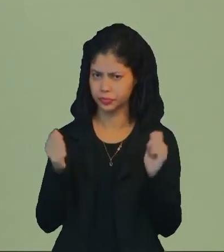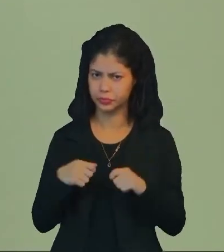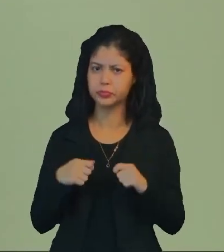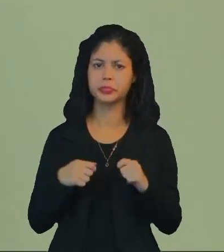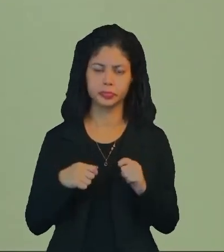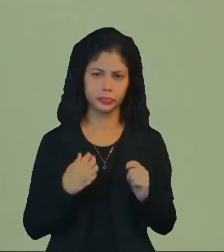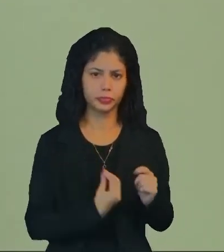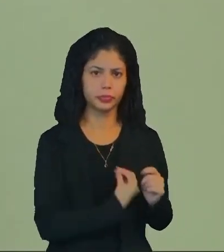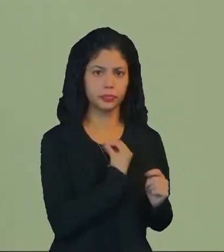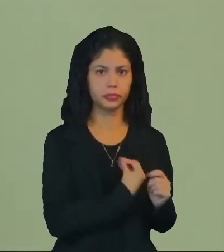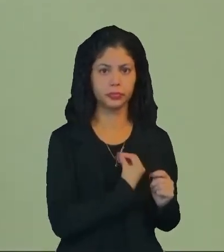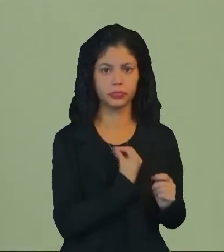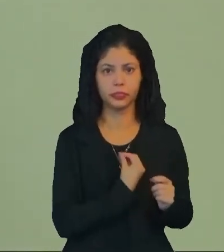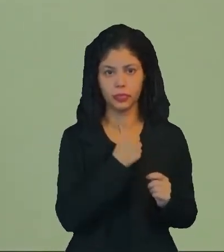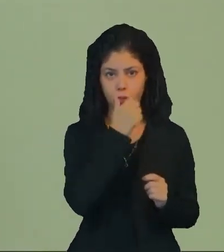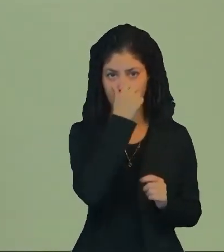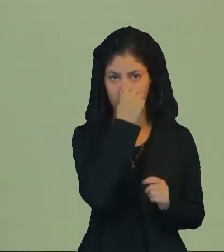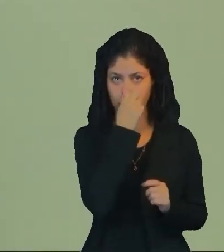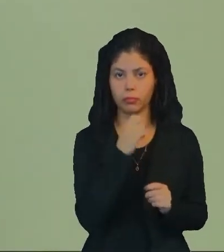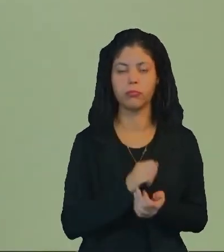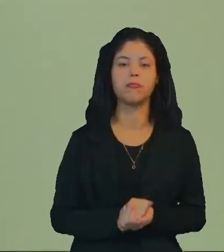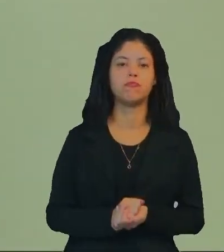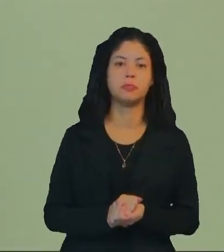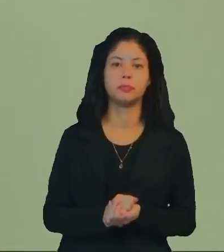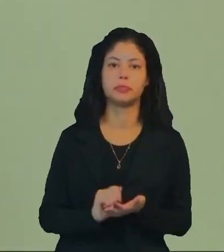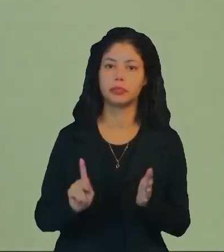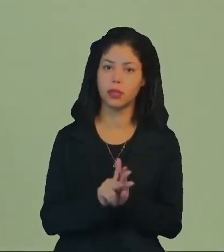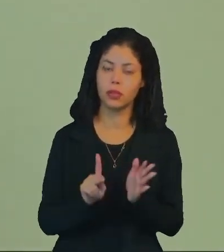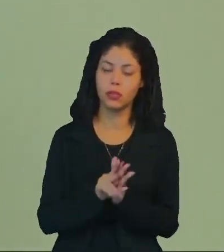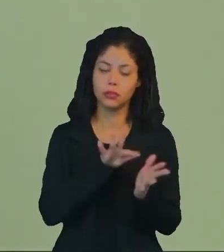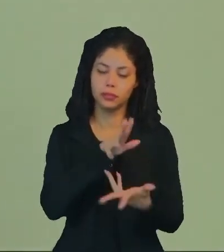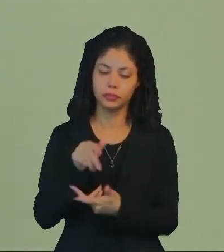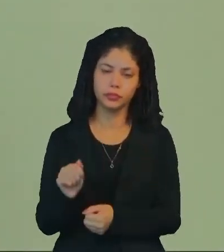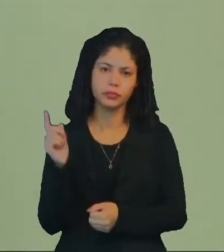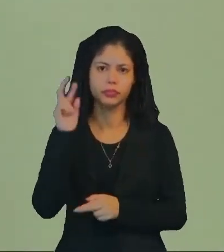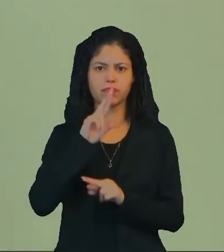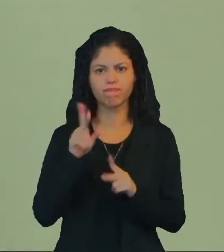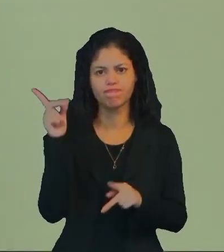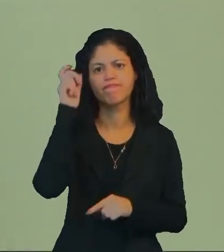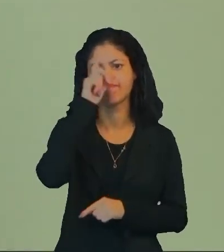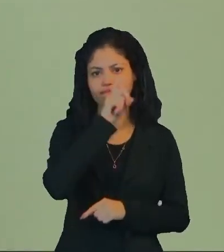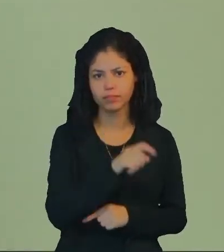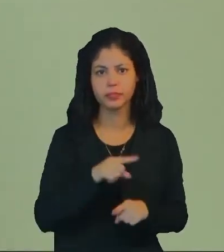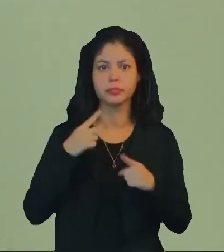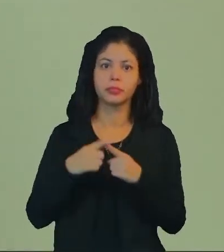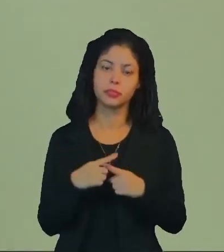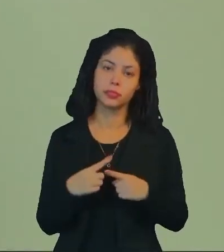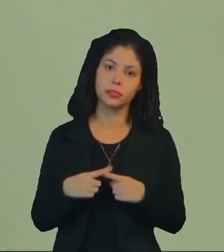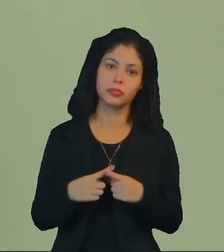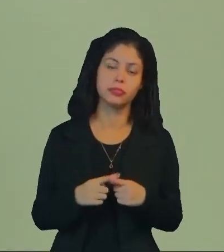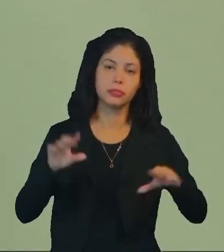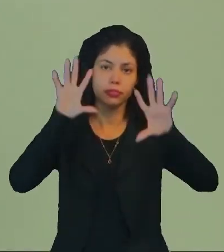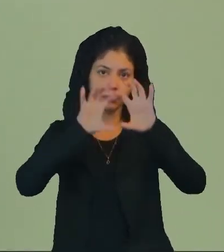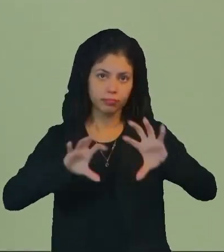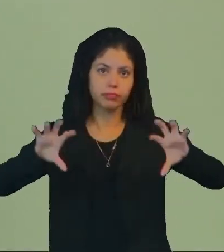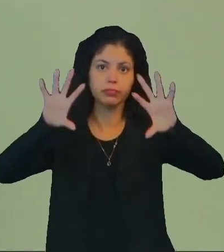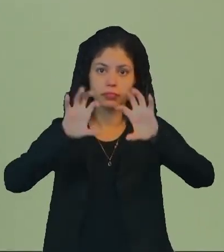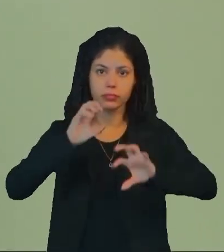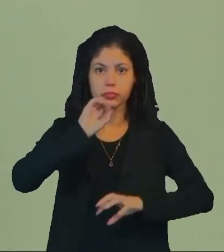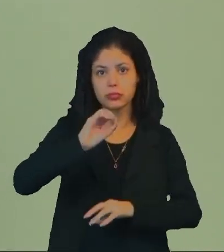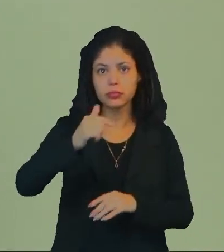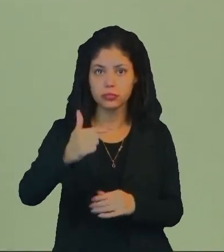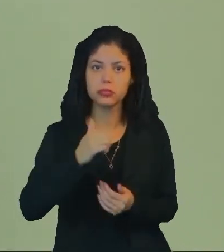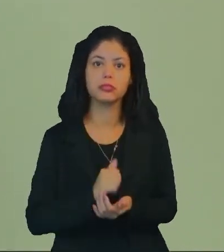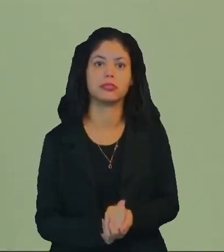possivelmente uma vida, por exemplo, em órbita no planeta, em uma nave, seria completamente difícil, principalmente pela questão do gás oxigênio.